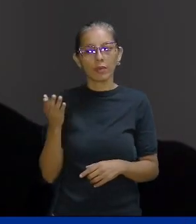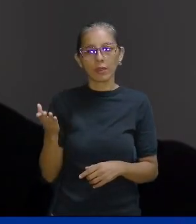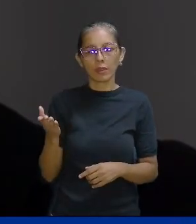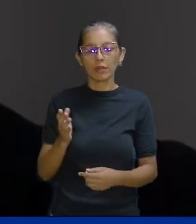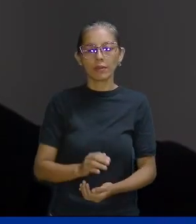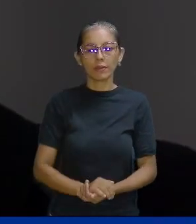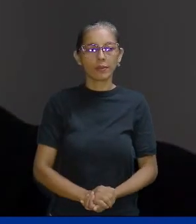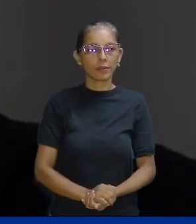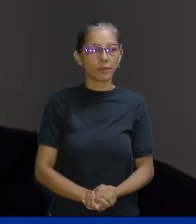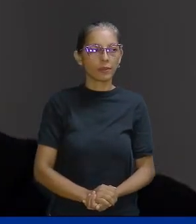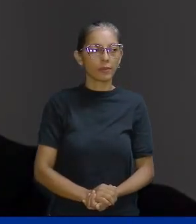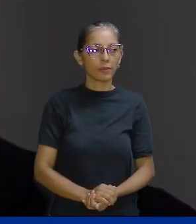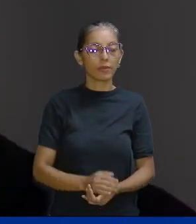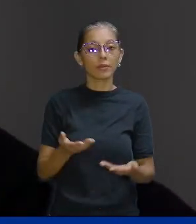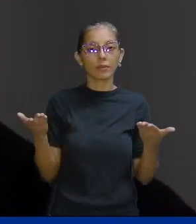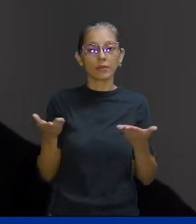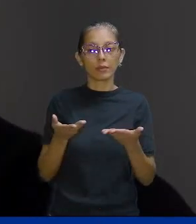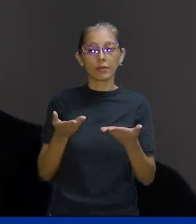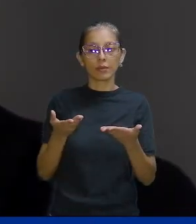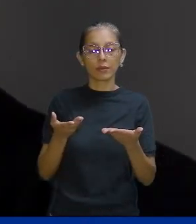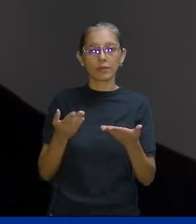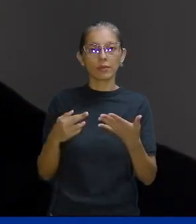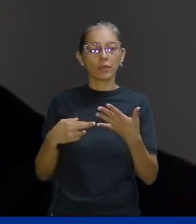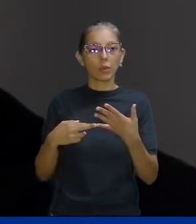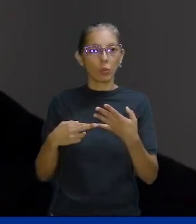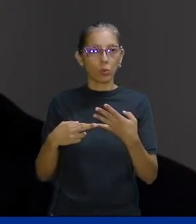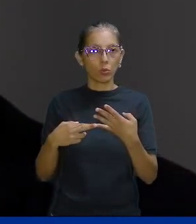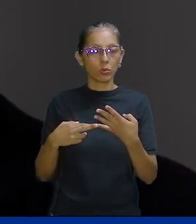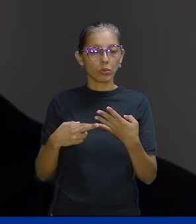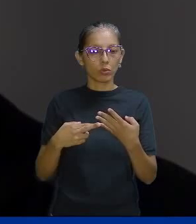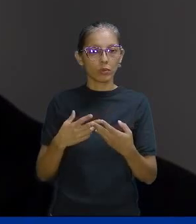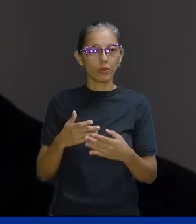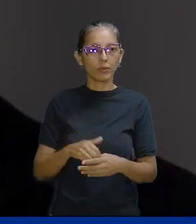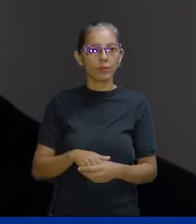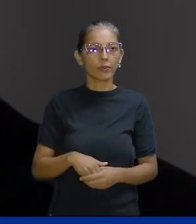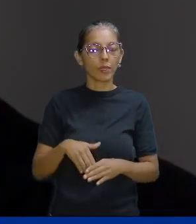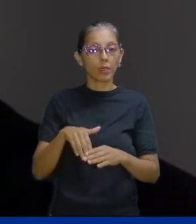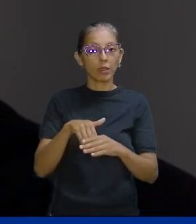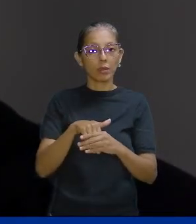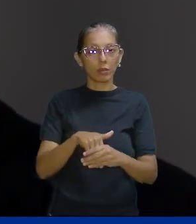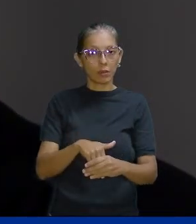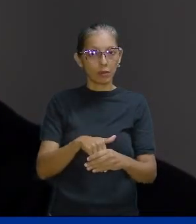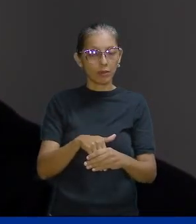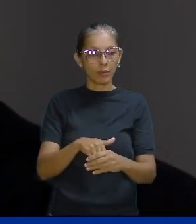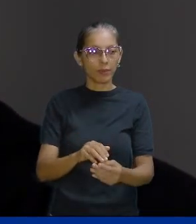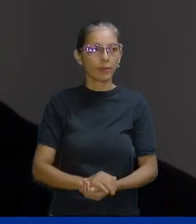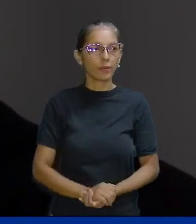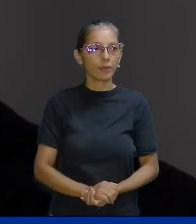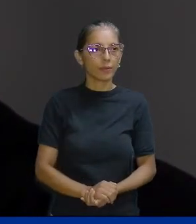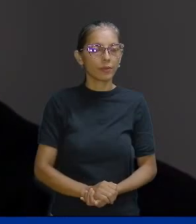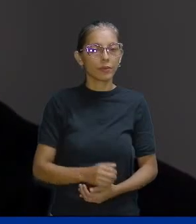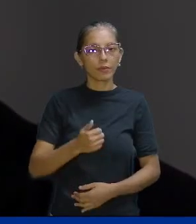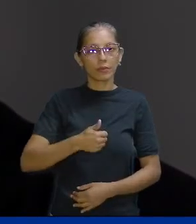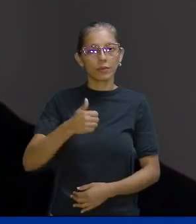Rivaldo Valente, da Barra de Rolagem Inferior. Segundo, recurso eleitoral na prestação de contas, número do processo